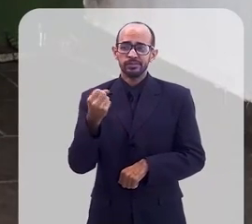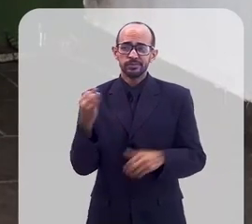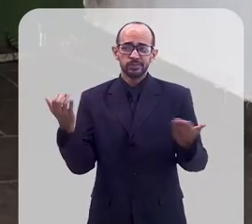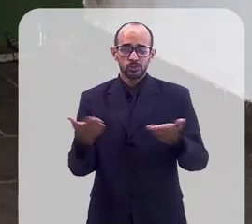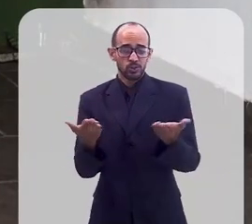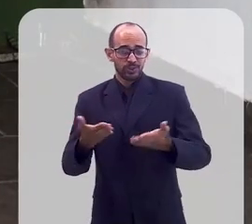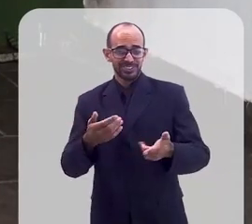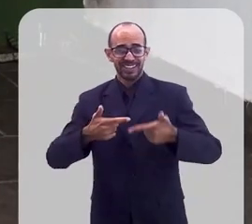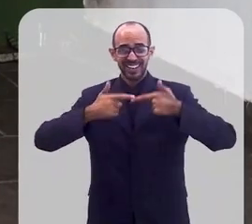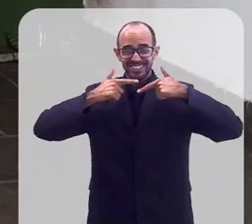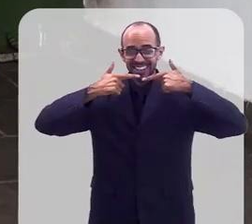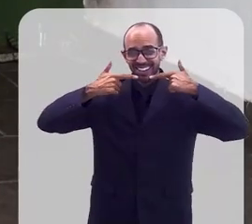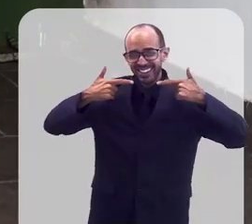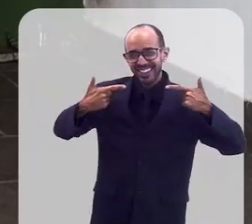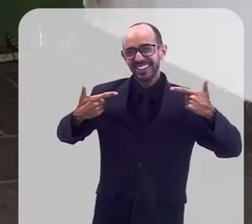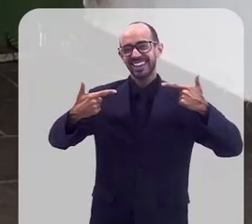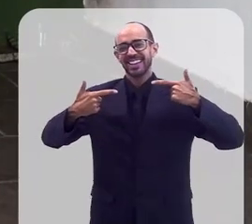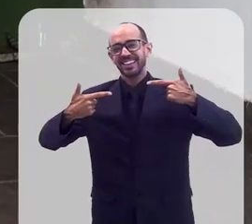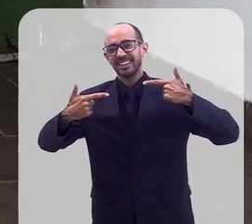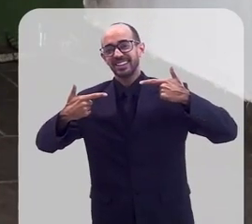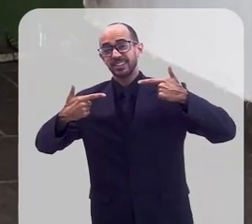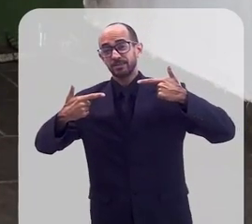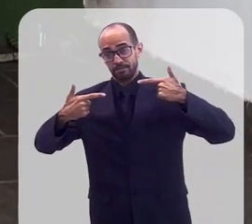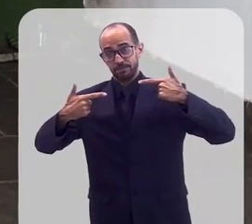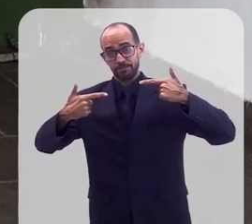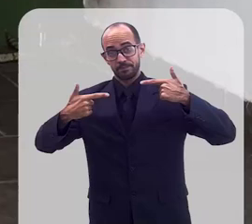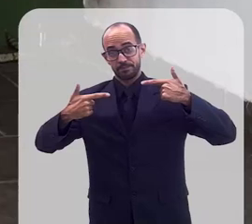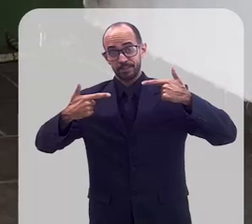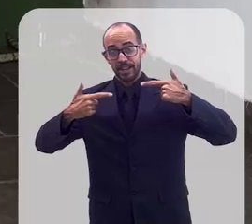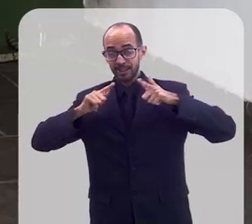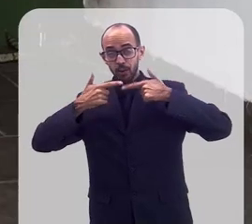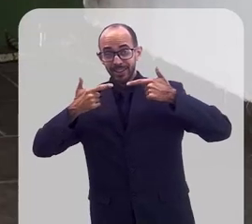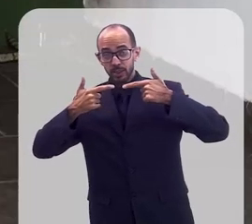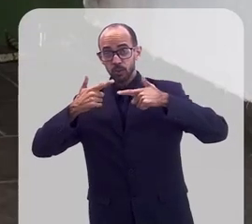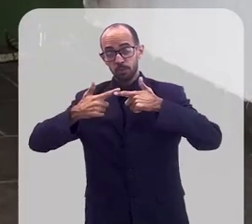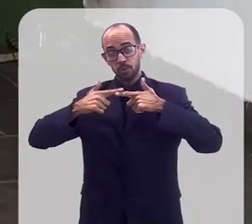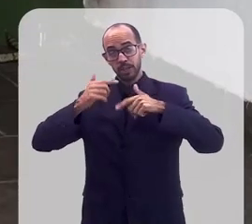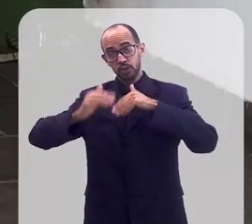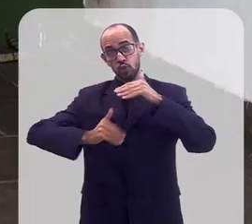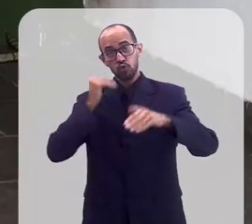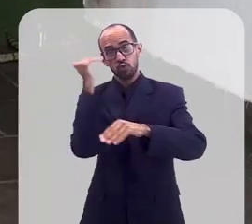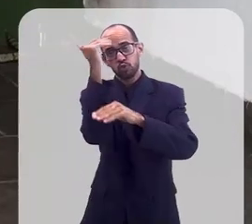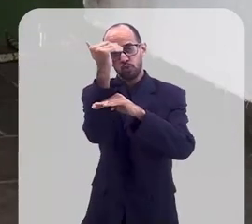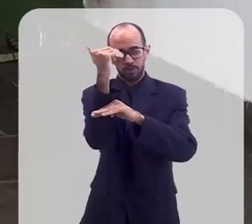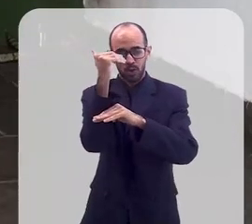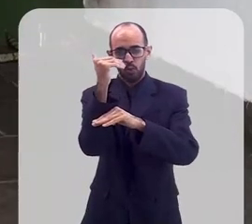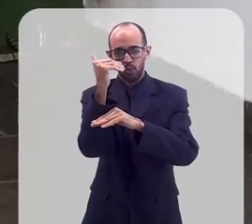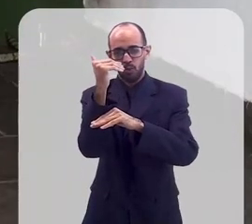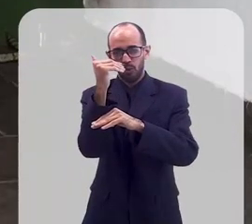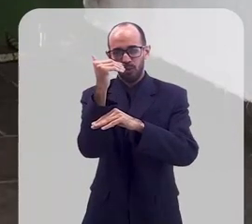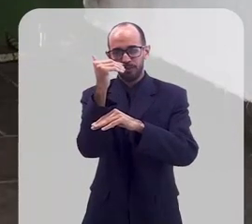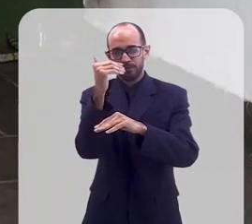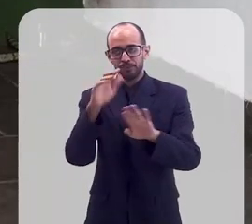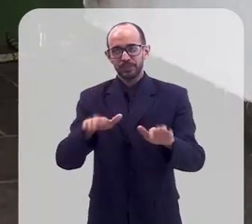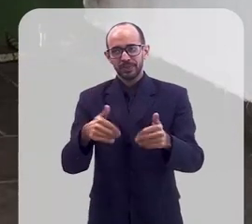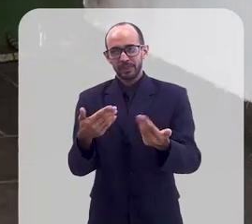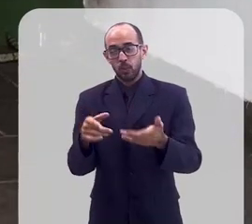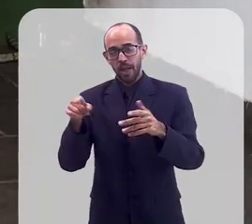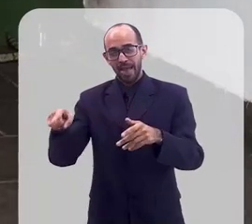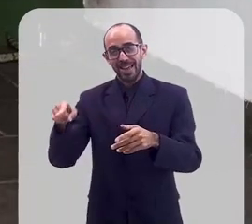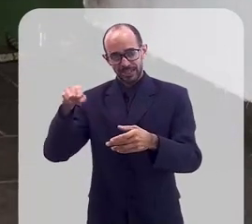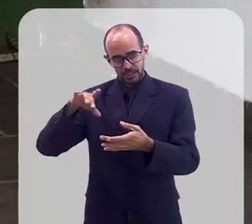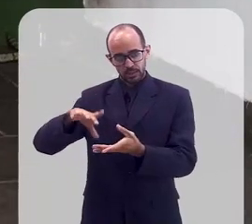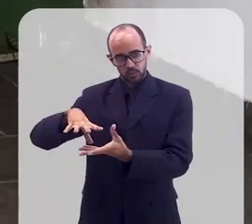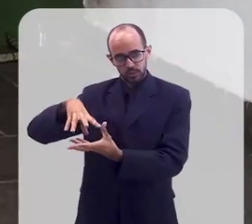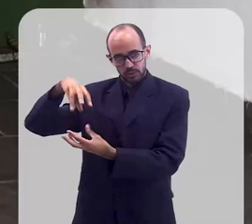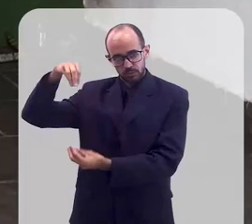dão gargalhada, né, elas estão rindo porque já conseguiram passar. Né? E são entidades